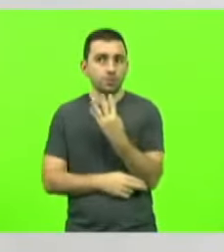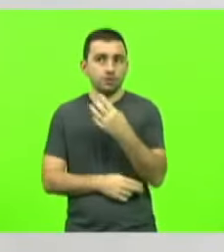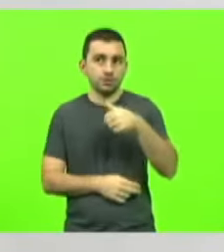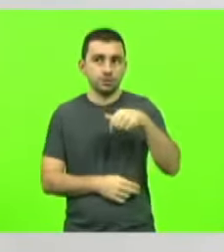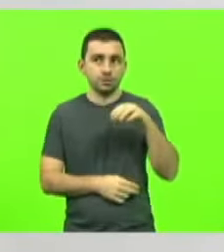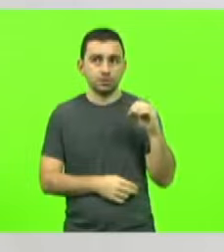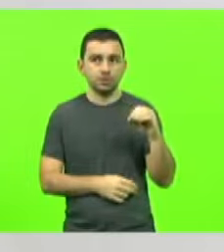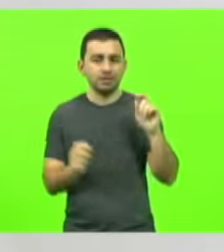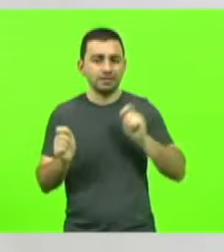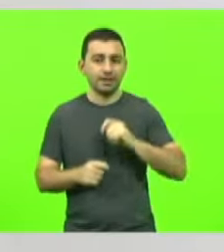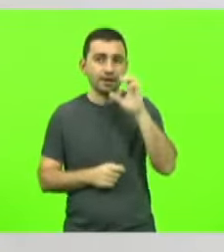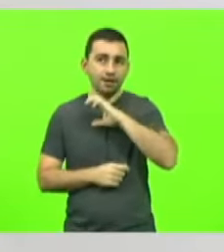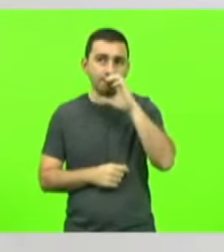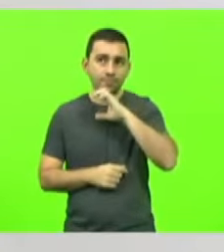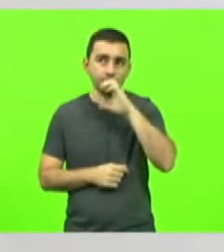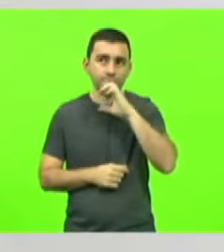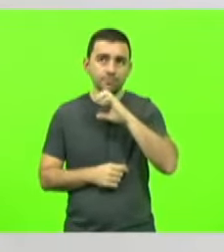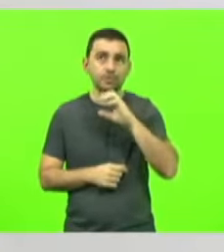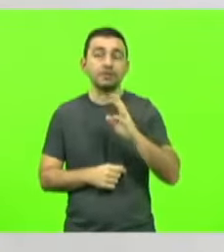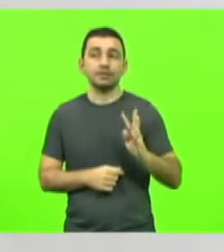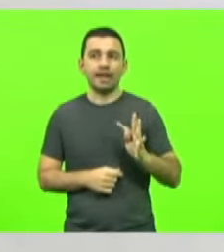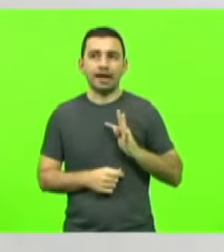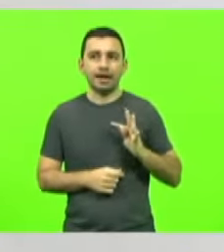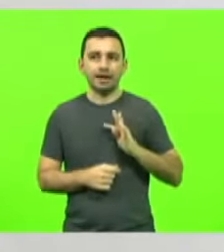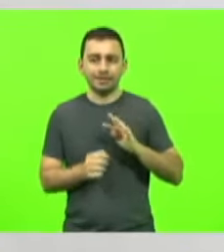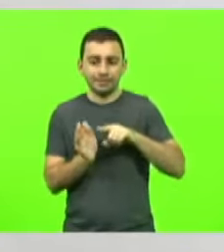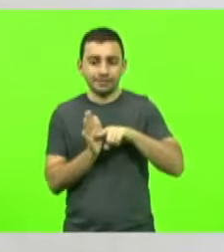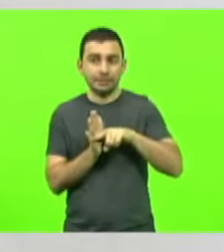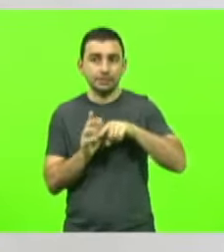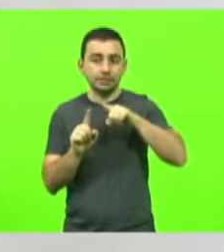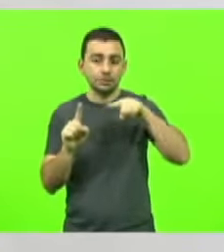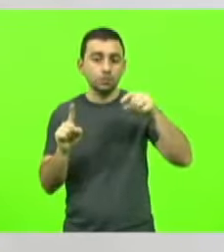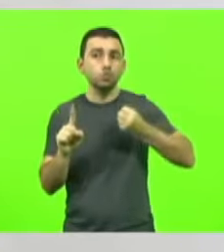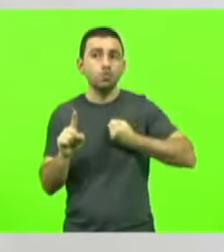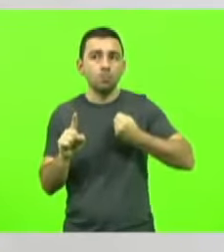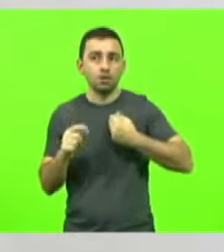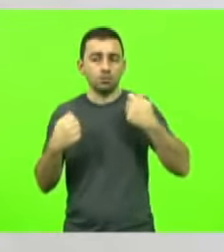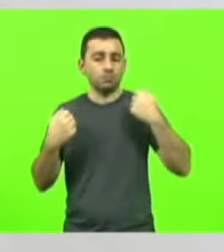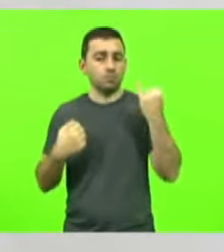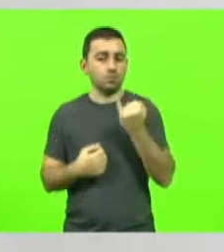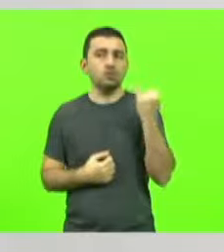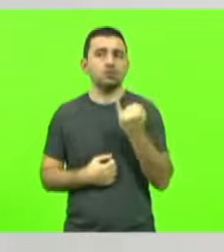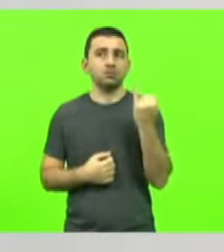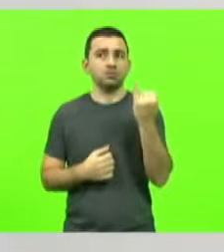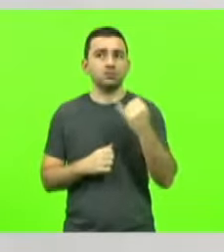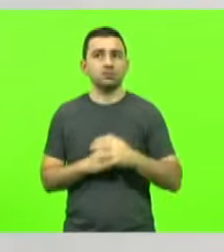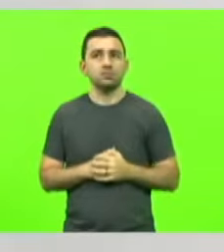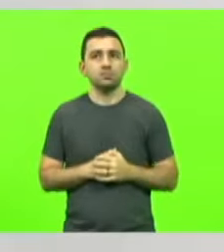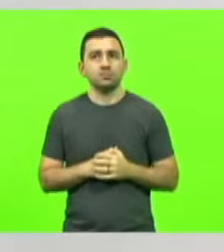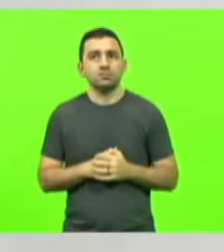rápido possível, com tecnicidade. E nada mais do que isso,